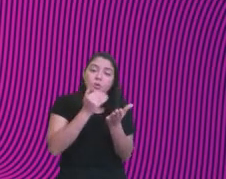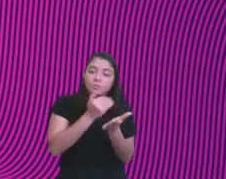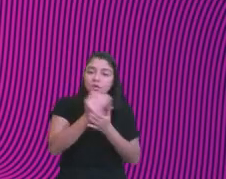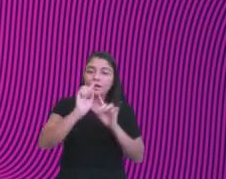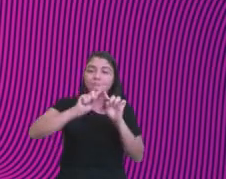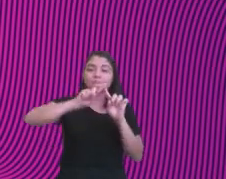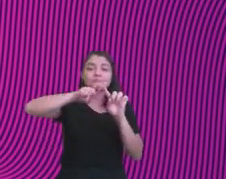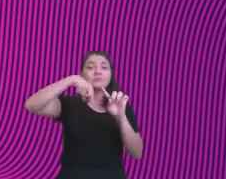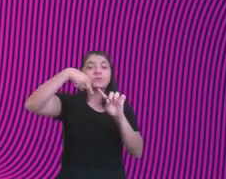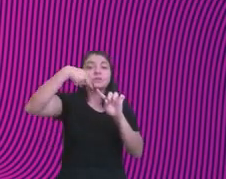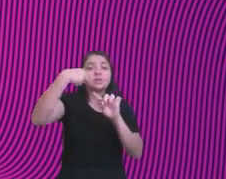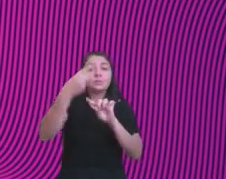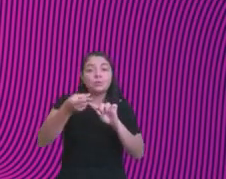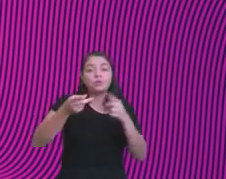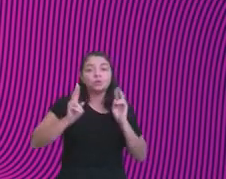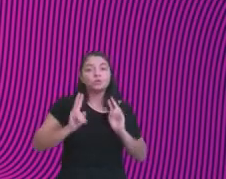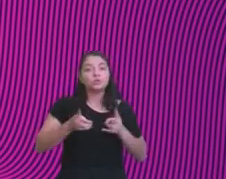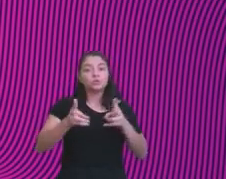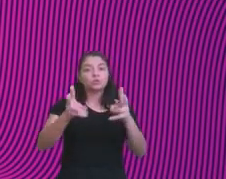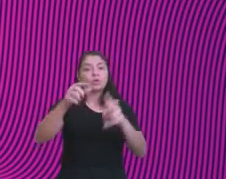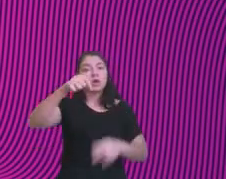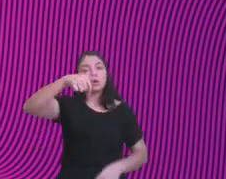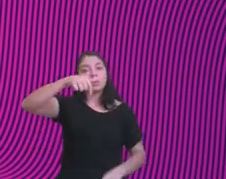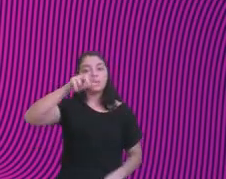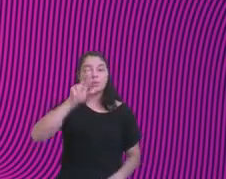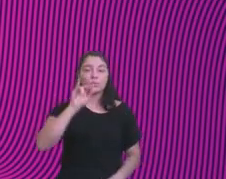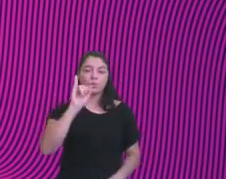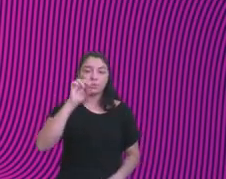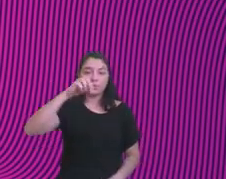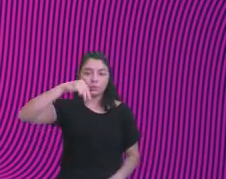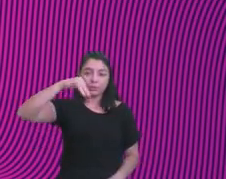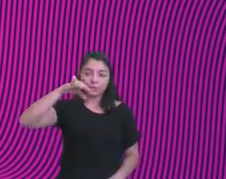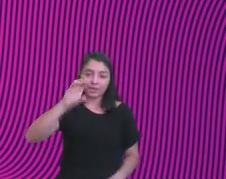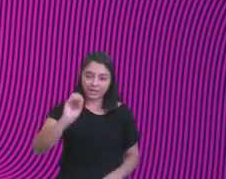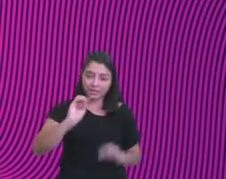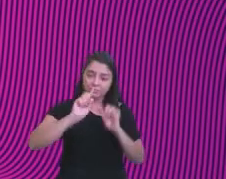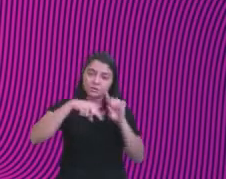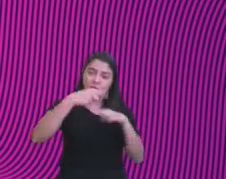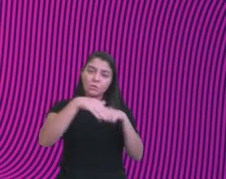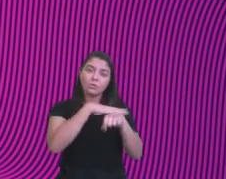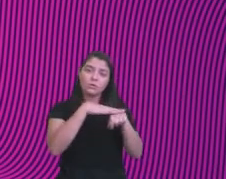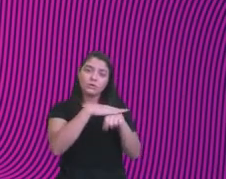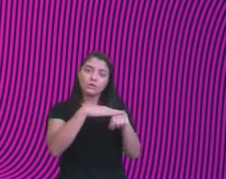com quimioterapia e conversando com o infecto aí,